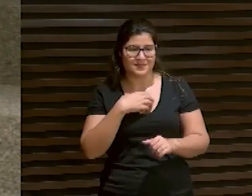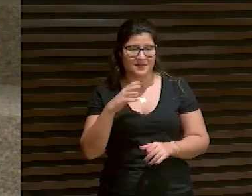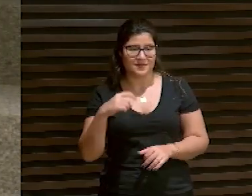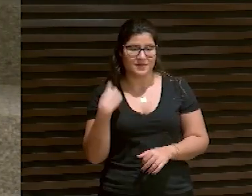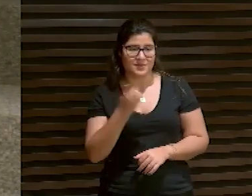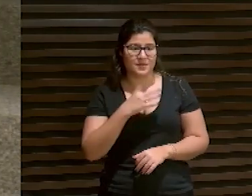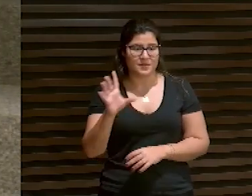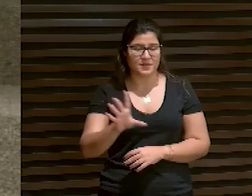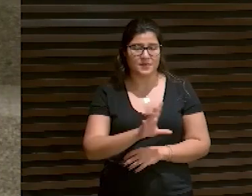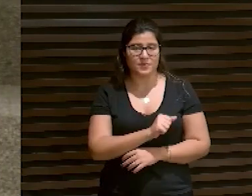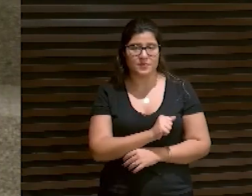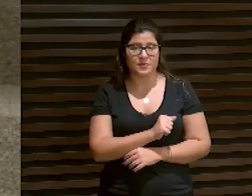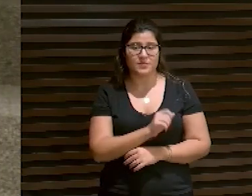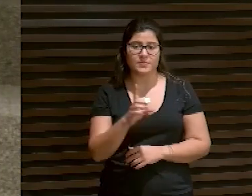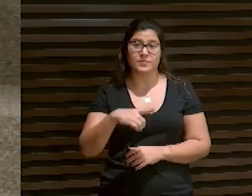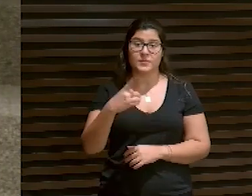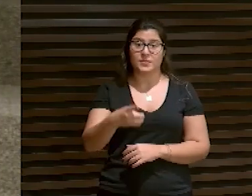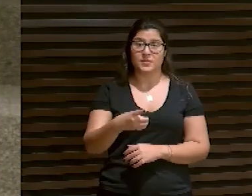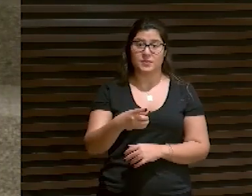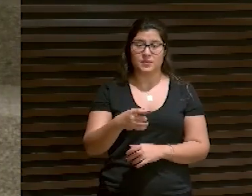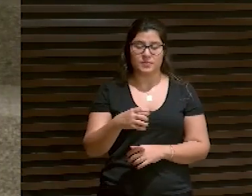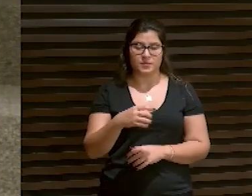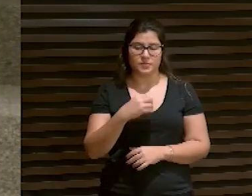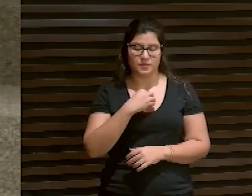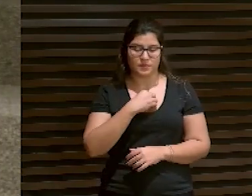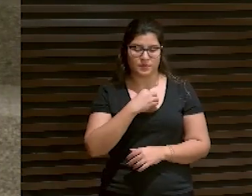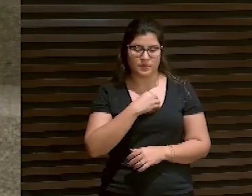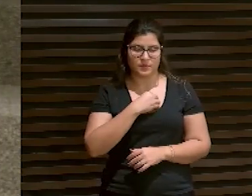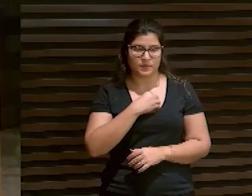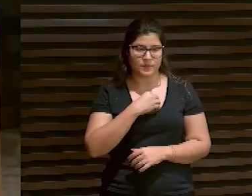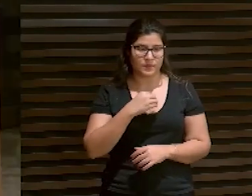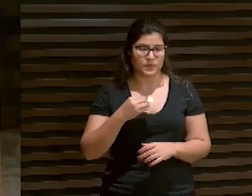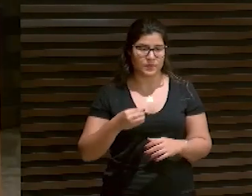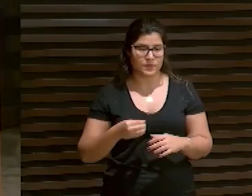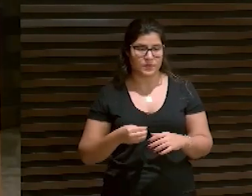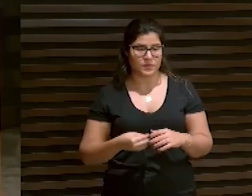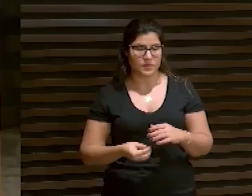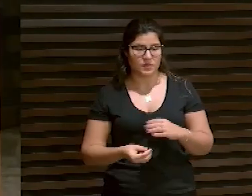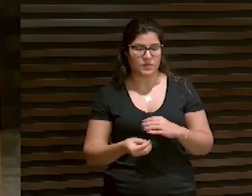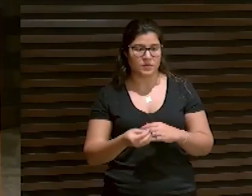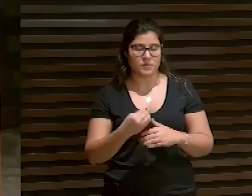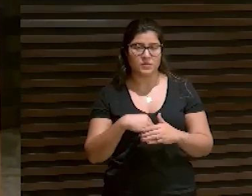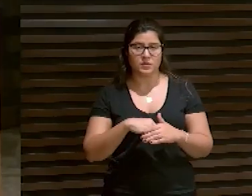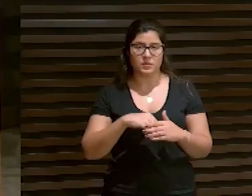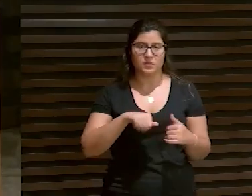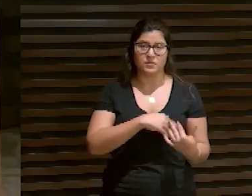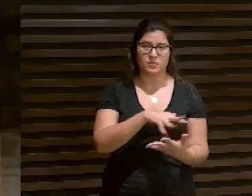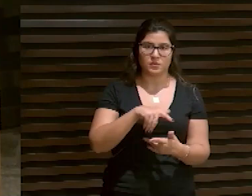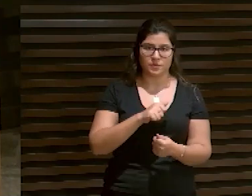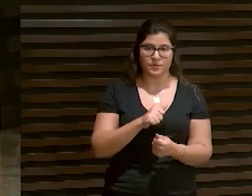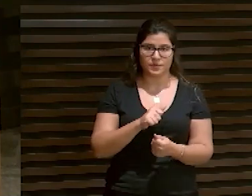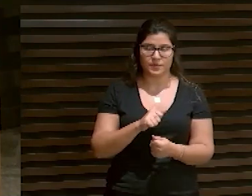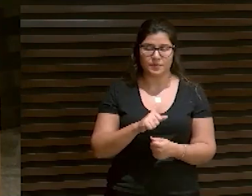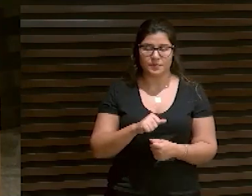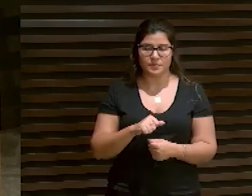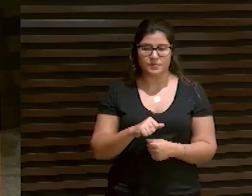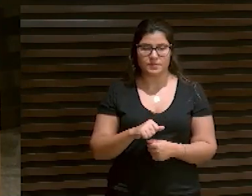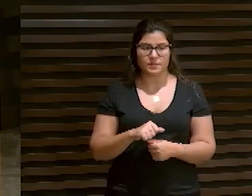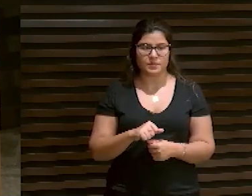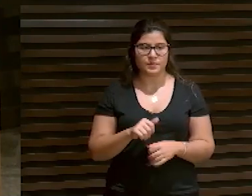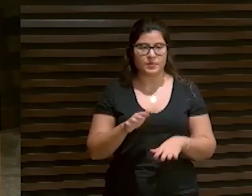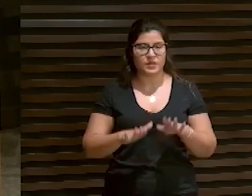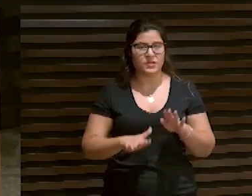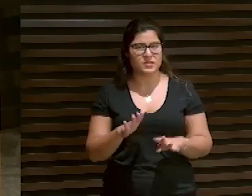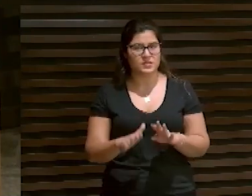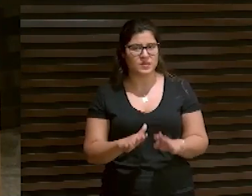amamos, depois que o pecado entrou neste mundo, a forma como nós nos iramos, mesmo que poderia ser de uma forma boa, assim como o